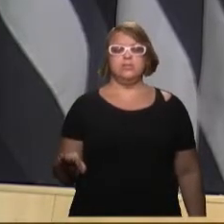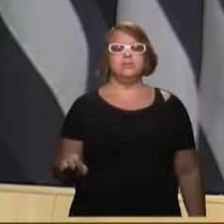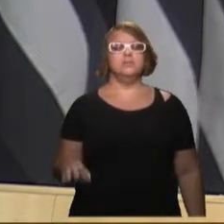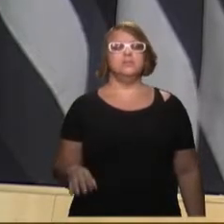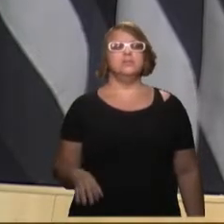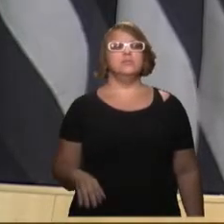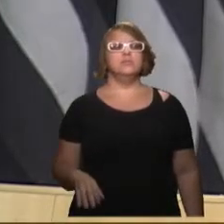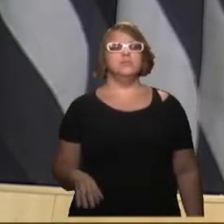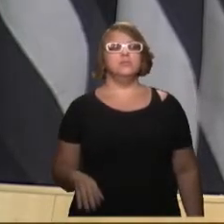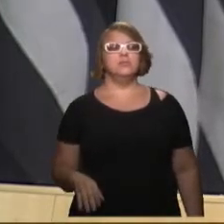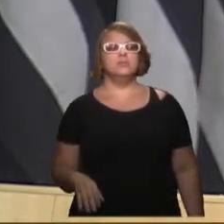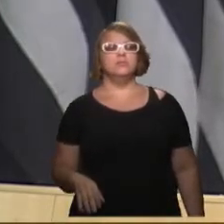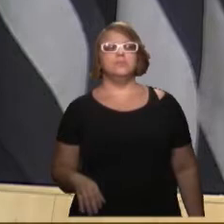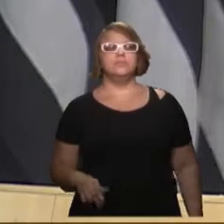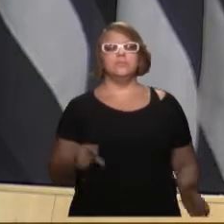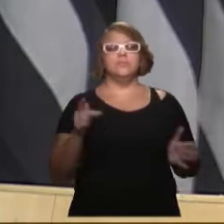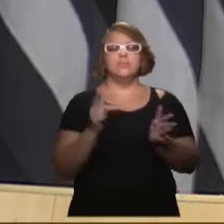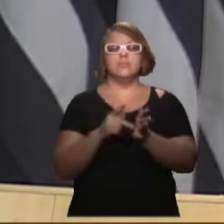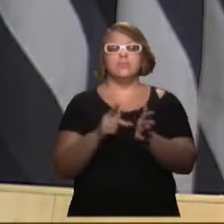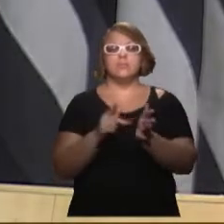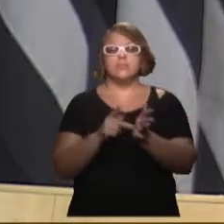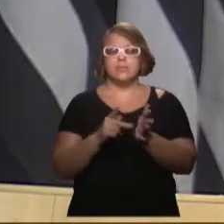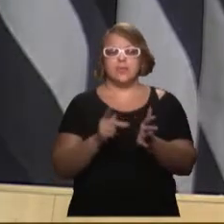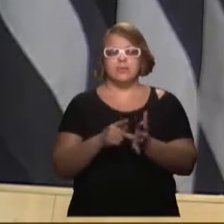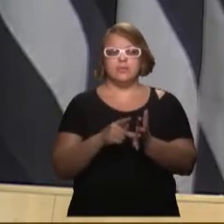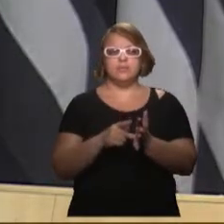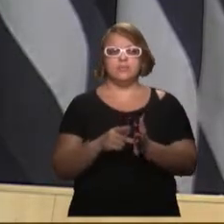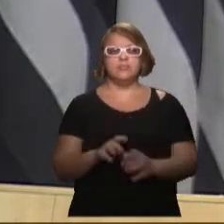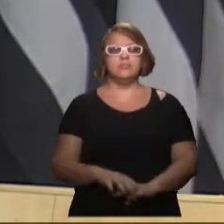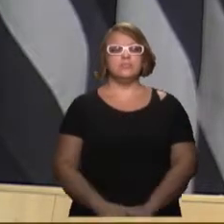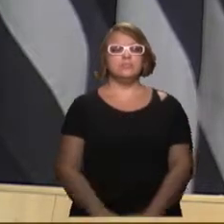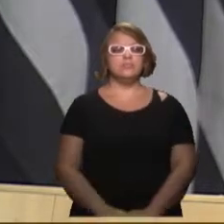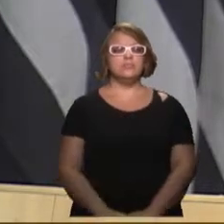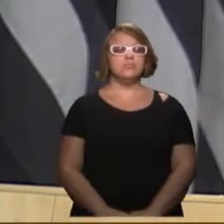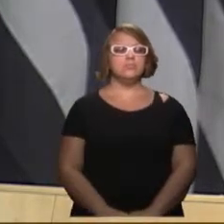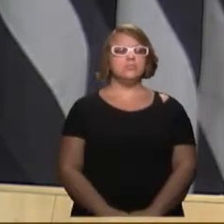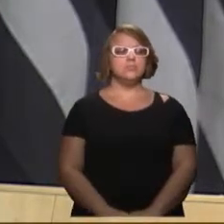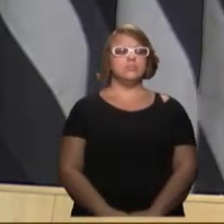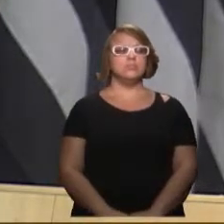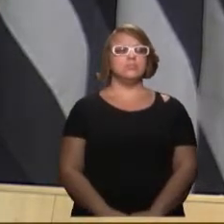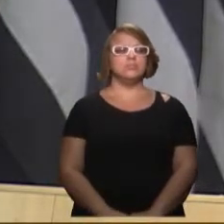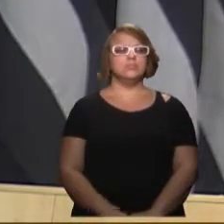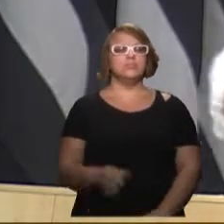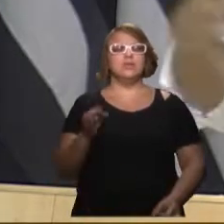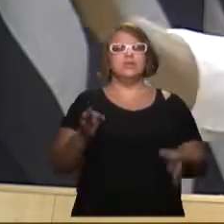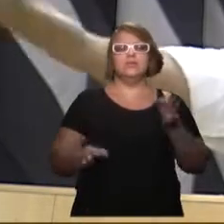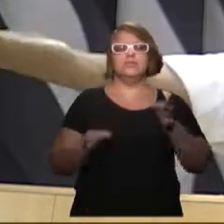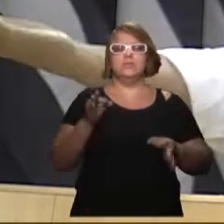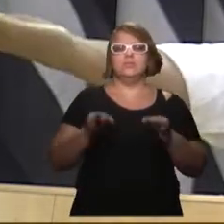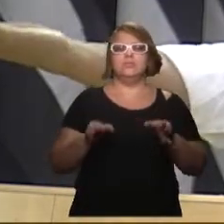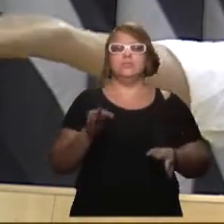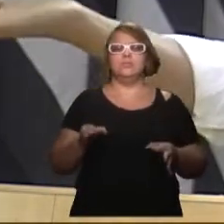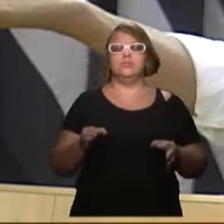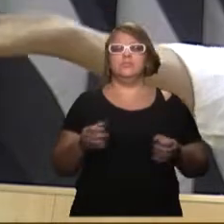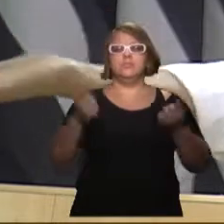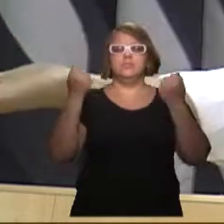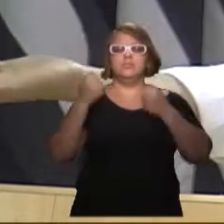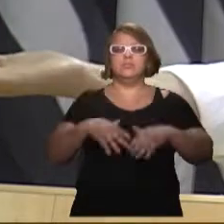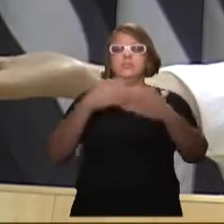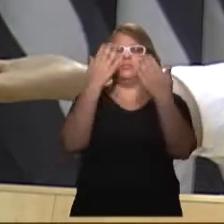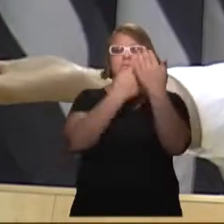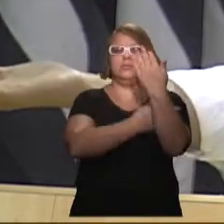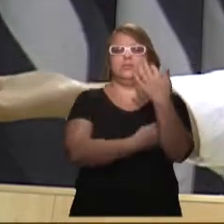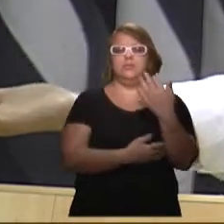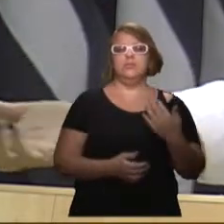Eu quero tomar ele por base. Será que é justiça? Então, eu abro concurso, uma oportunidade de